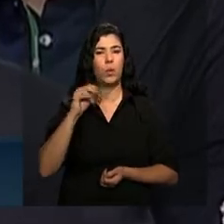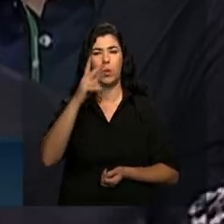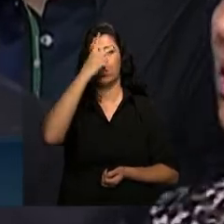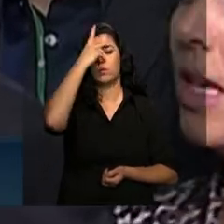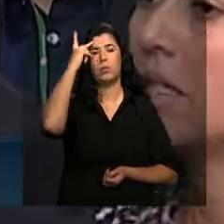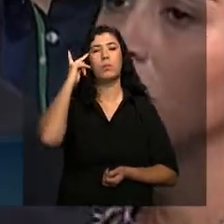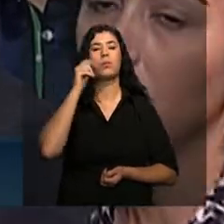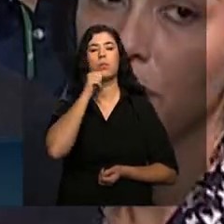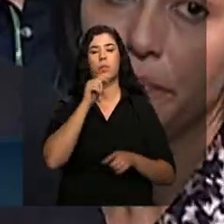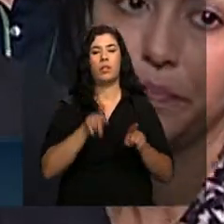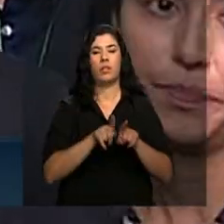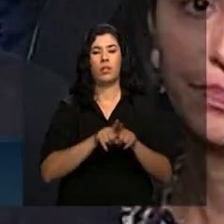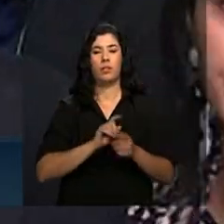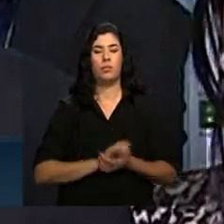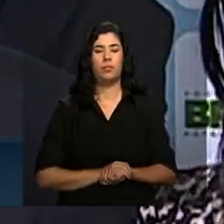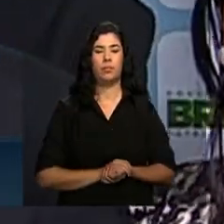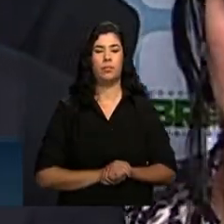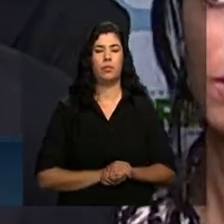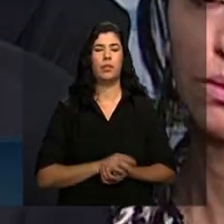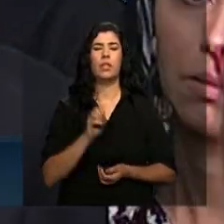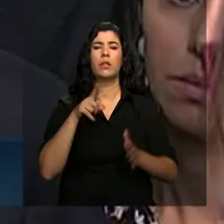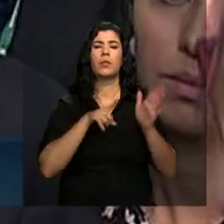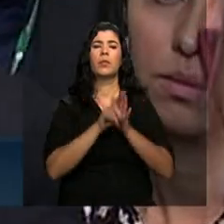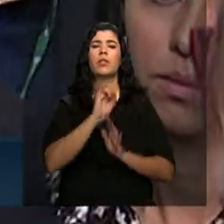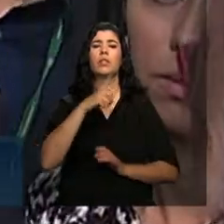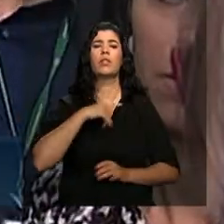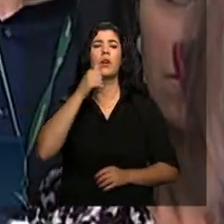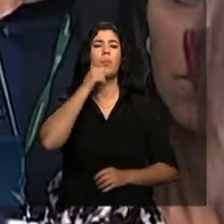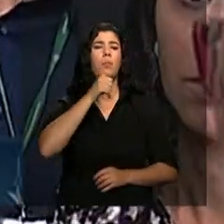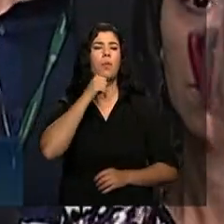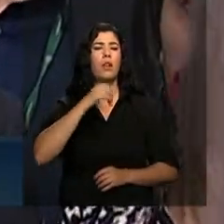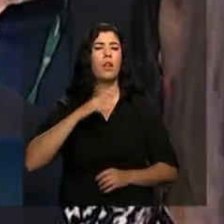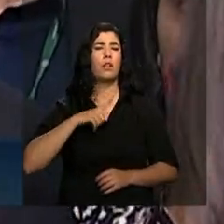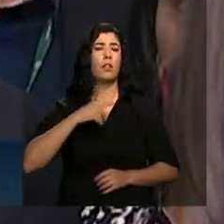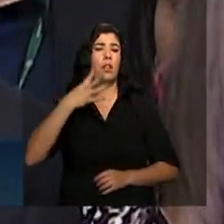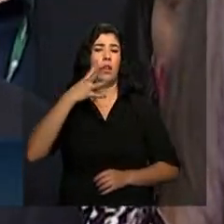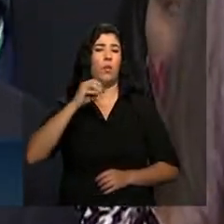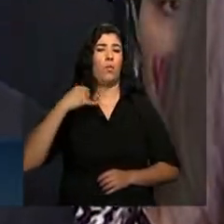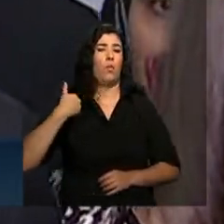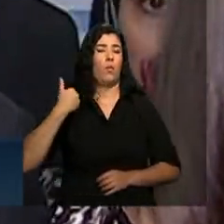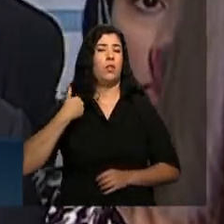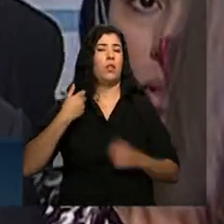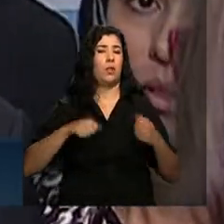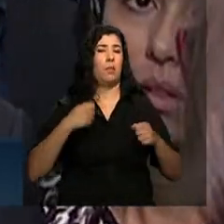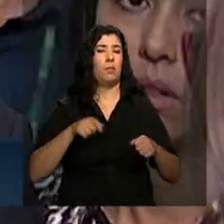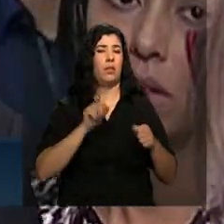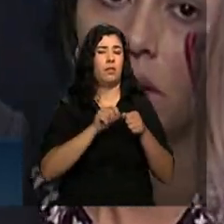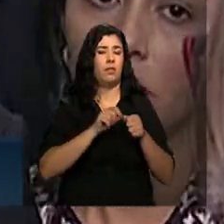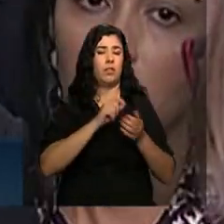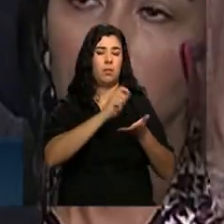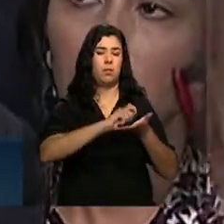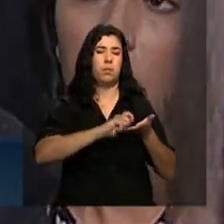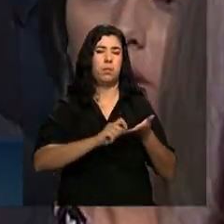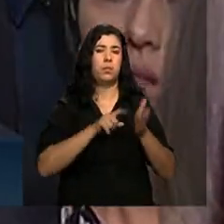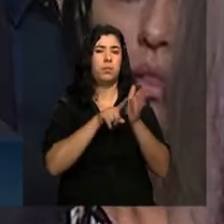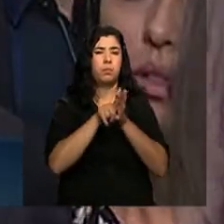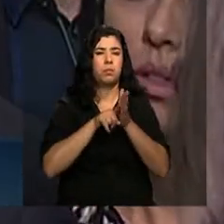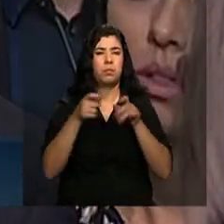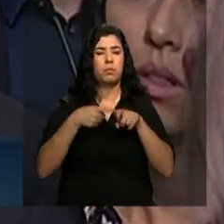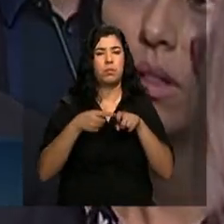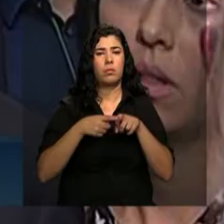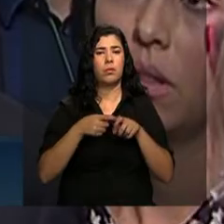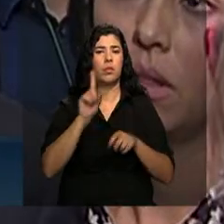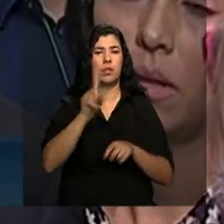todos. Mas por exemplo, se uma mulher acima de 40 anos chega para fazer a mamografia, ela vai precisar apresentar uma prescrição médica? Não, vai fazer.